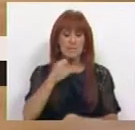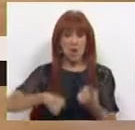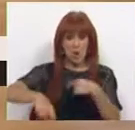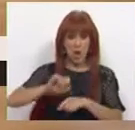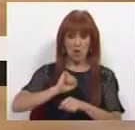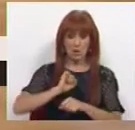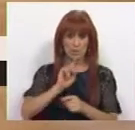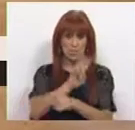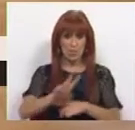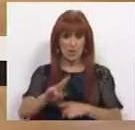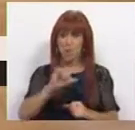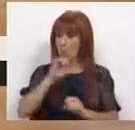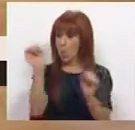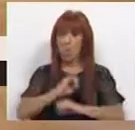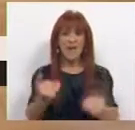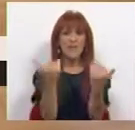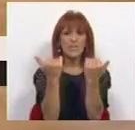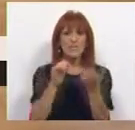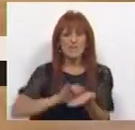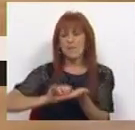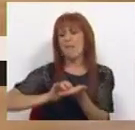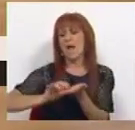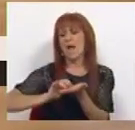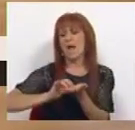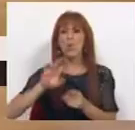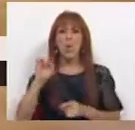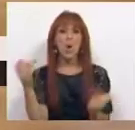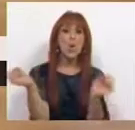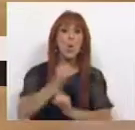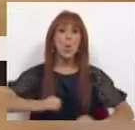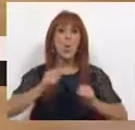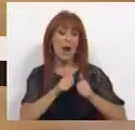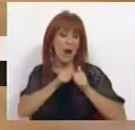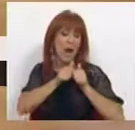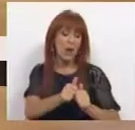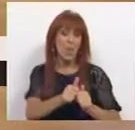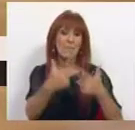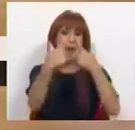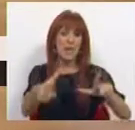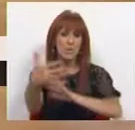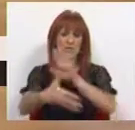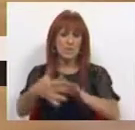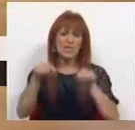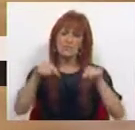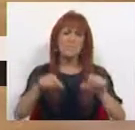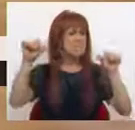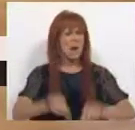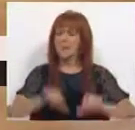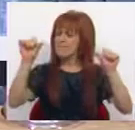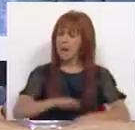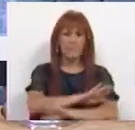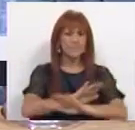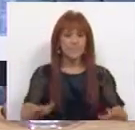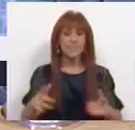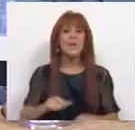nos nossos museus não houver informação em braille ou não houver acompanhamento língua-gestual, isto está tudo